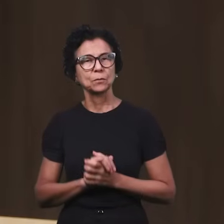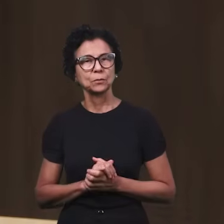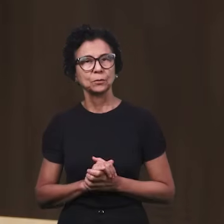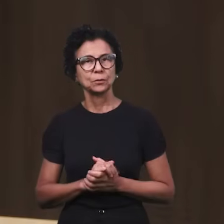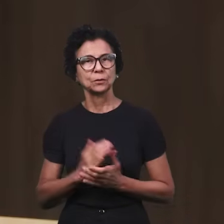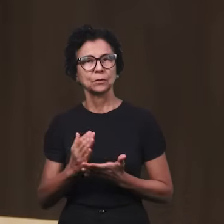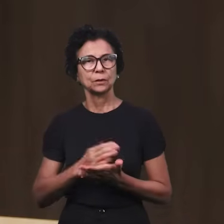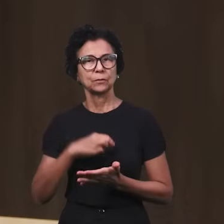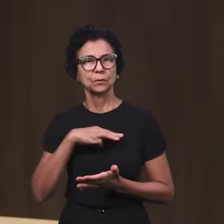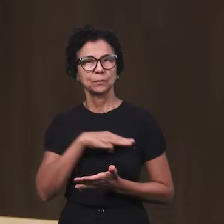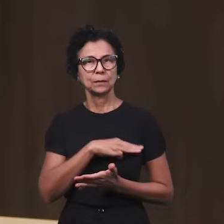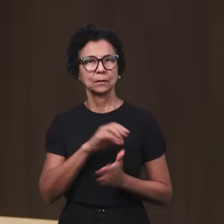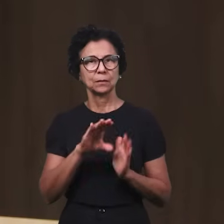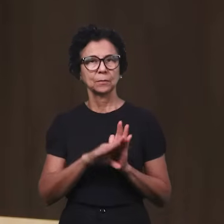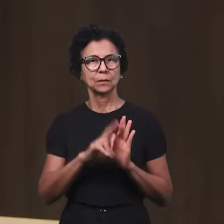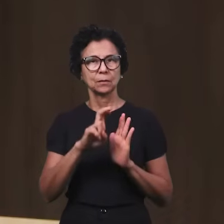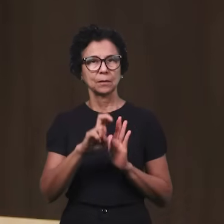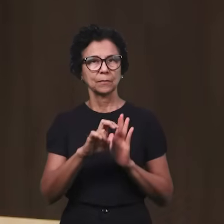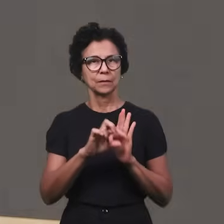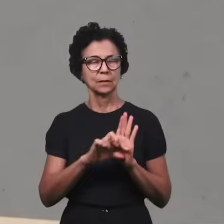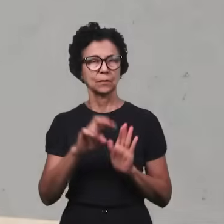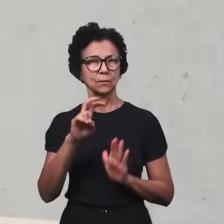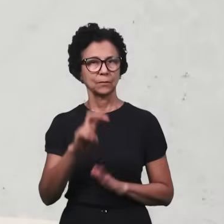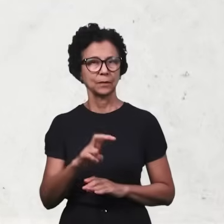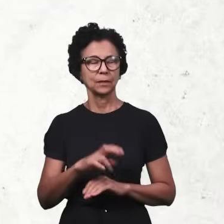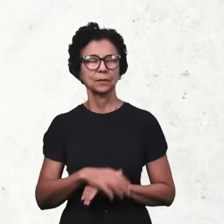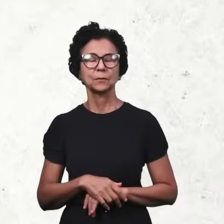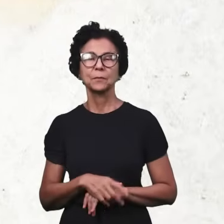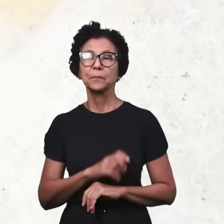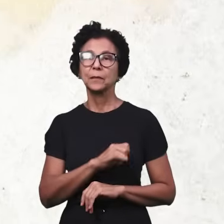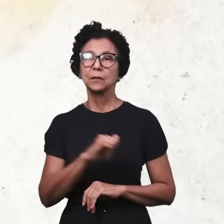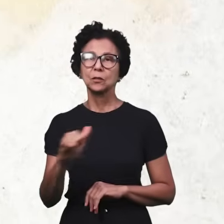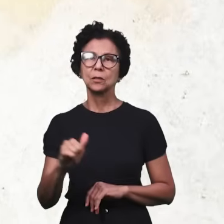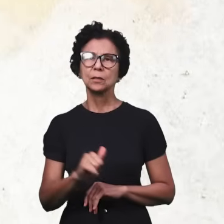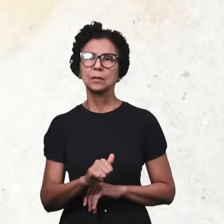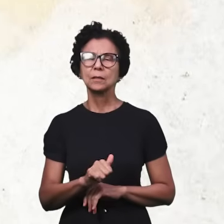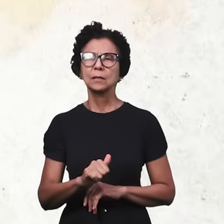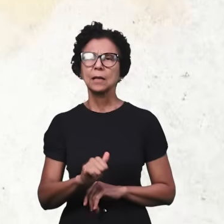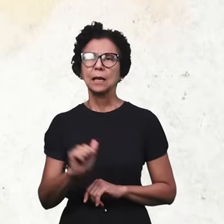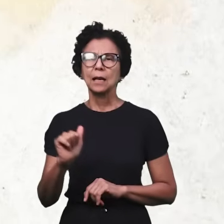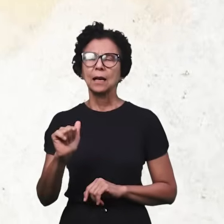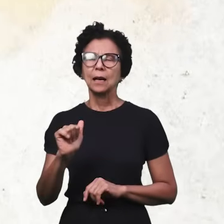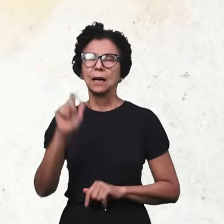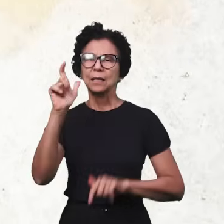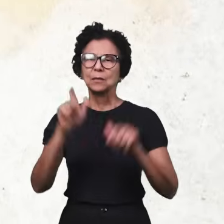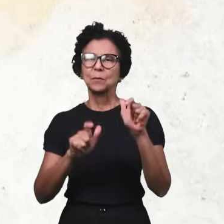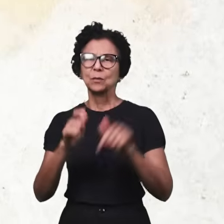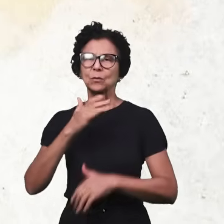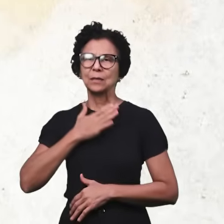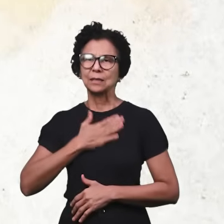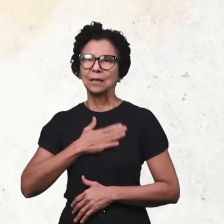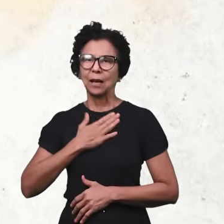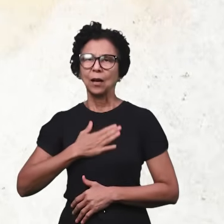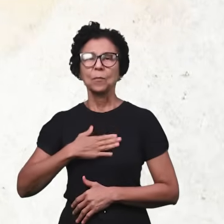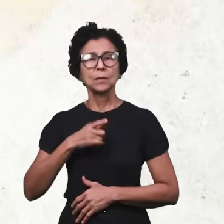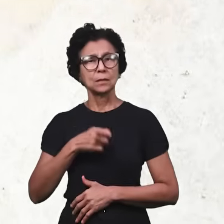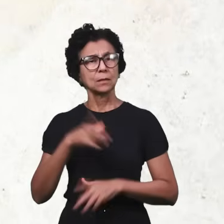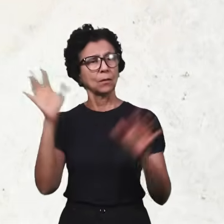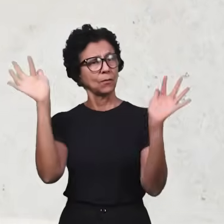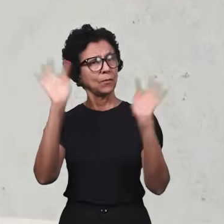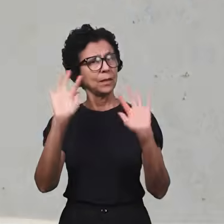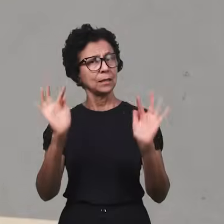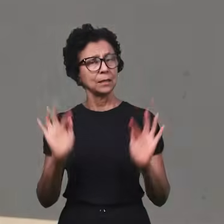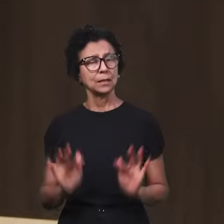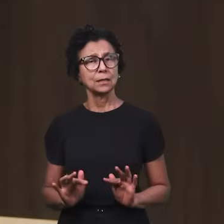em Mateus 5,5, diz: Bem-aventurados os mansos, porque eles herdarão a